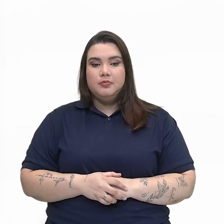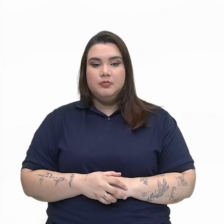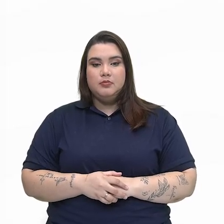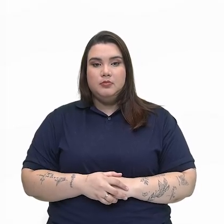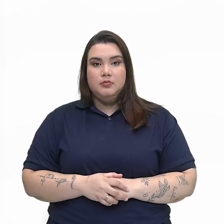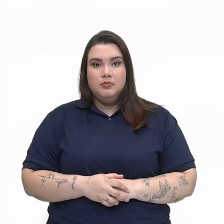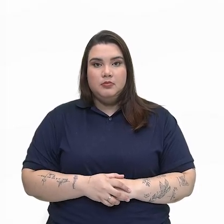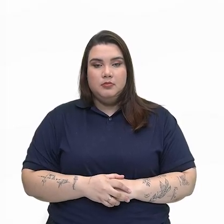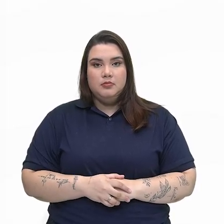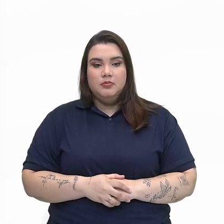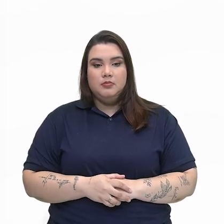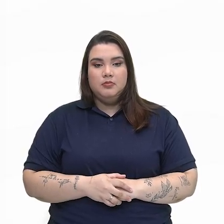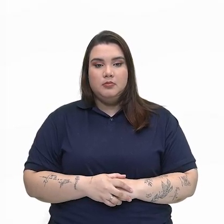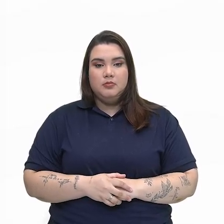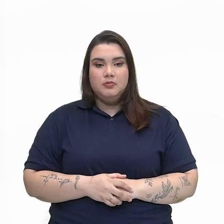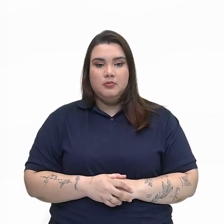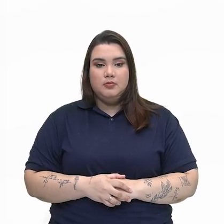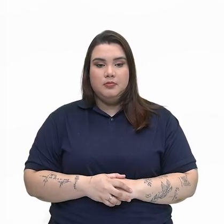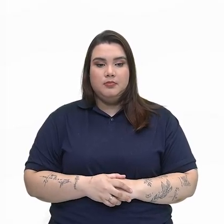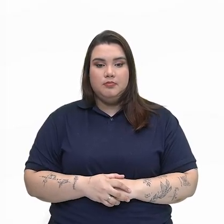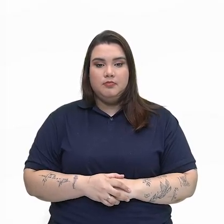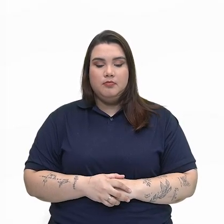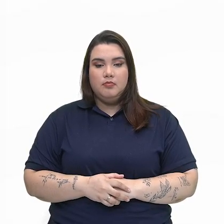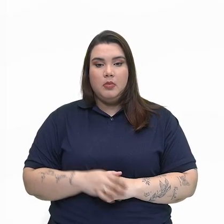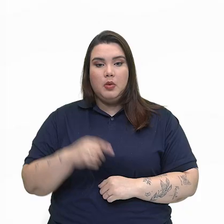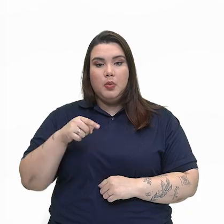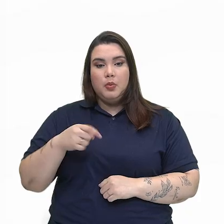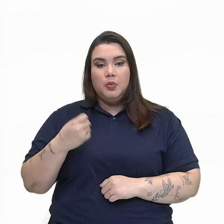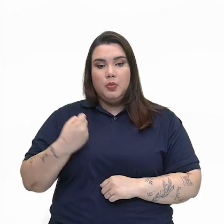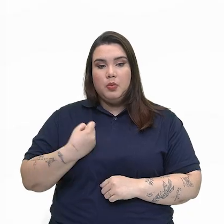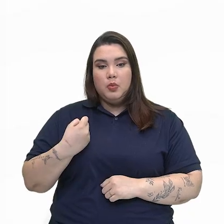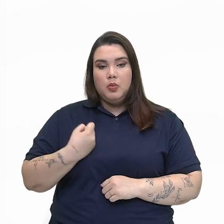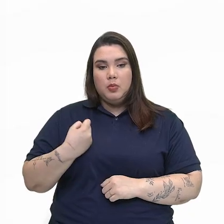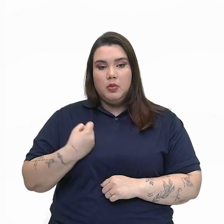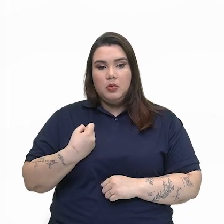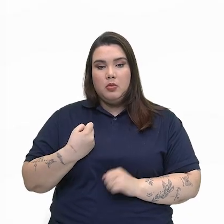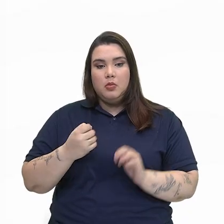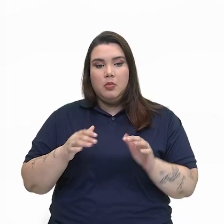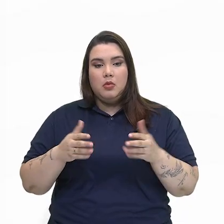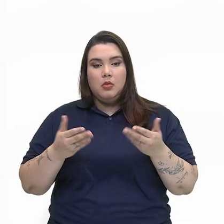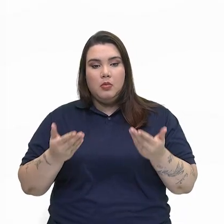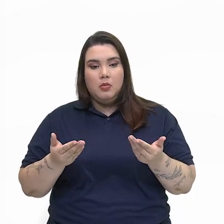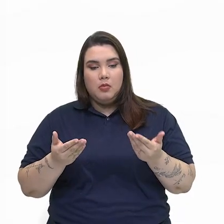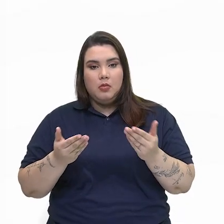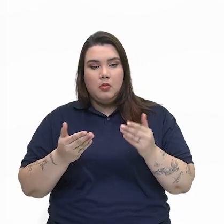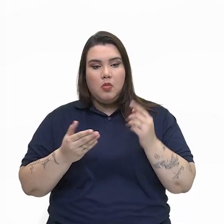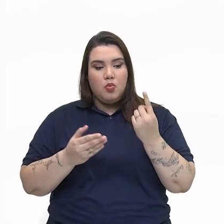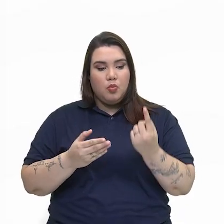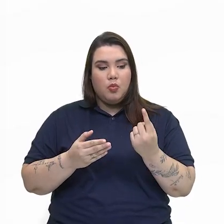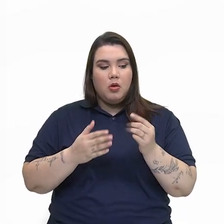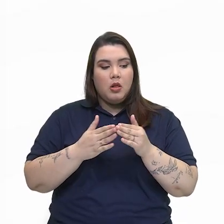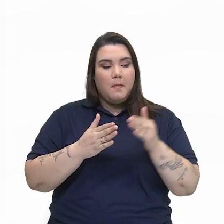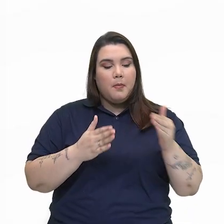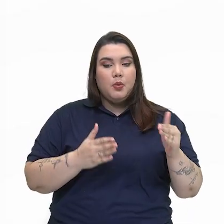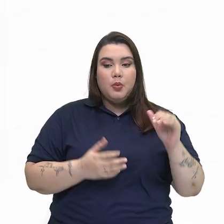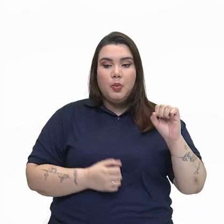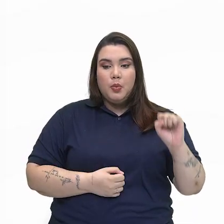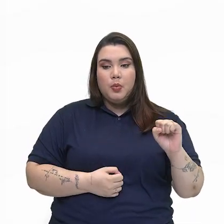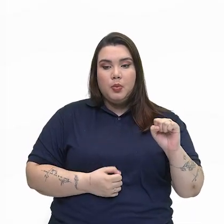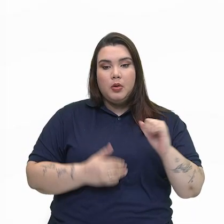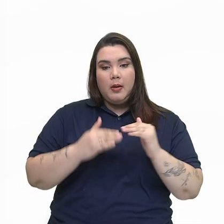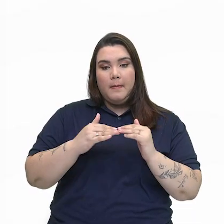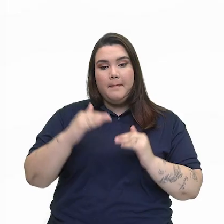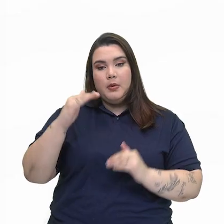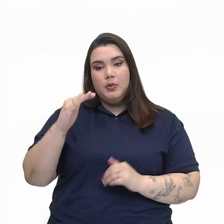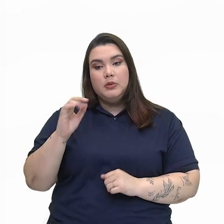dos décimos. O algarismo posterior, qual é o número? É 8, que é maior